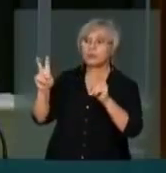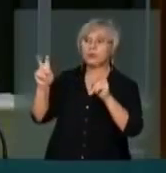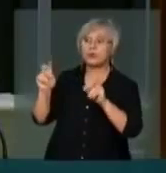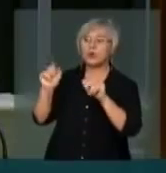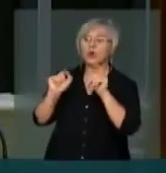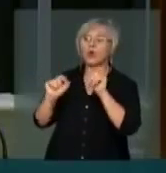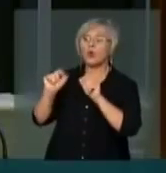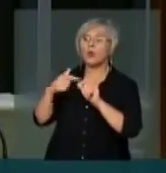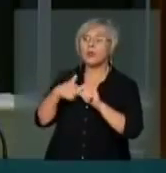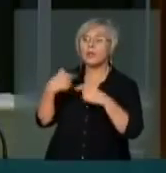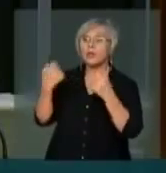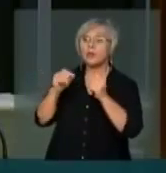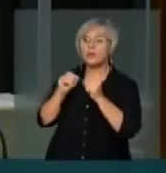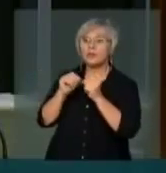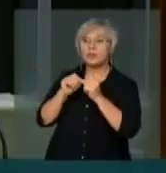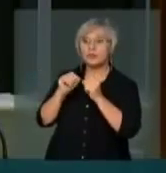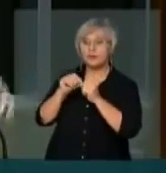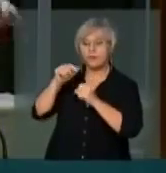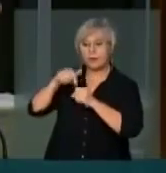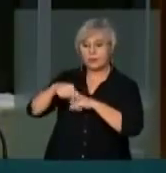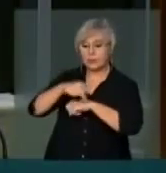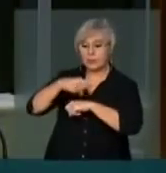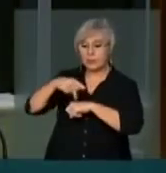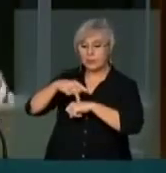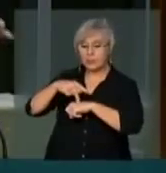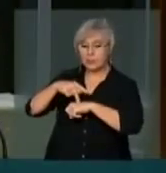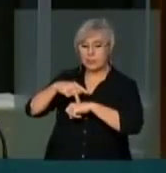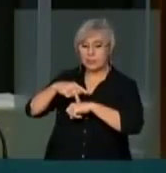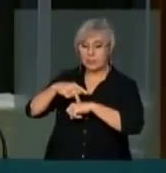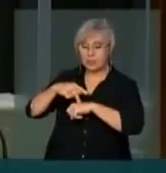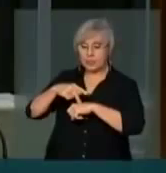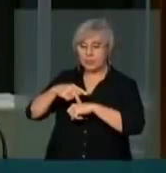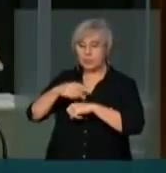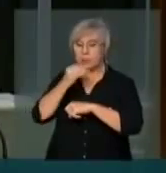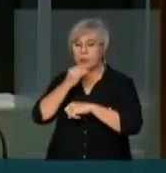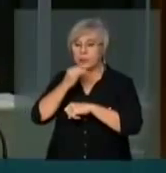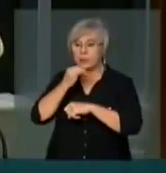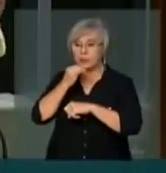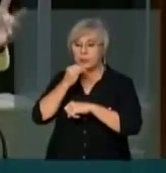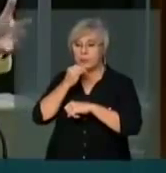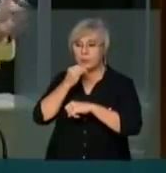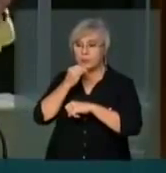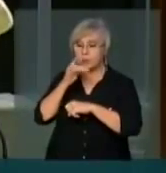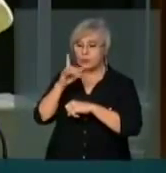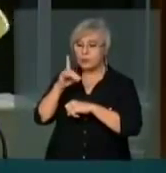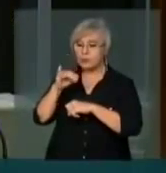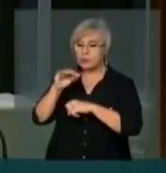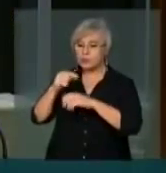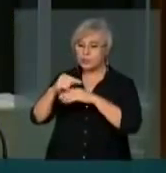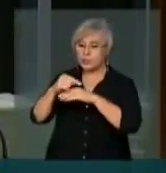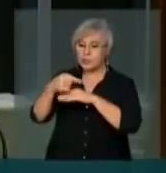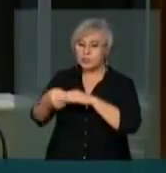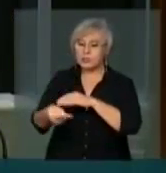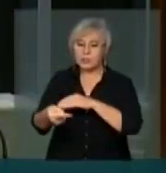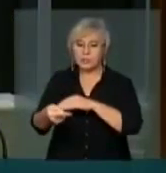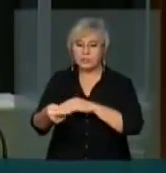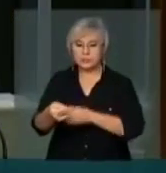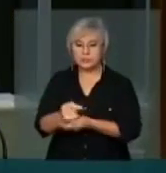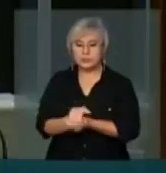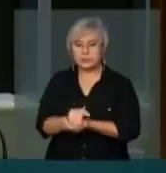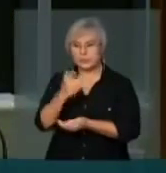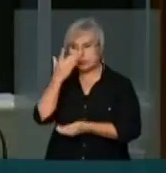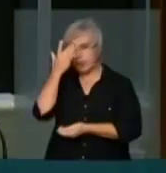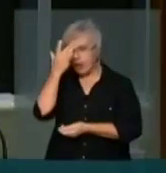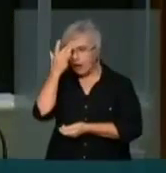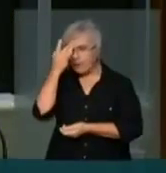que fazer neste país após uma movimentação, evidentemente que ele não usou os termos que eu